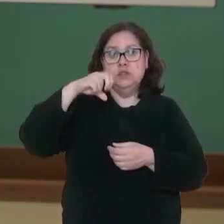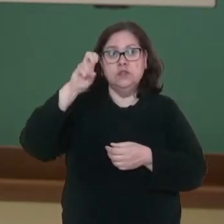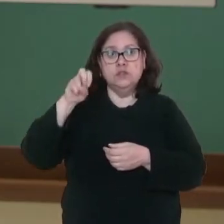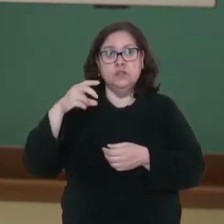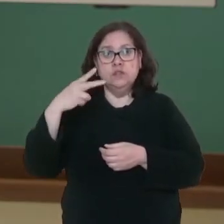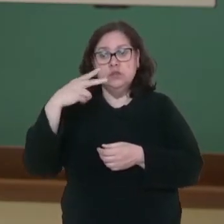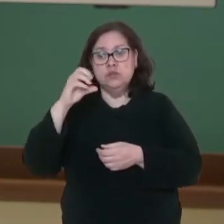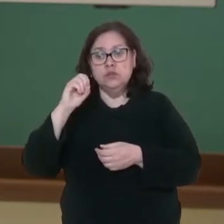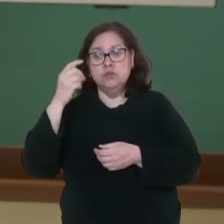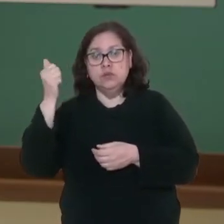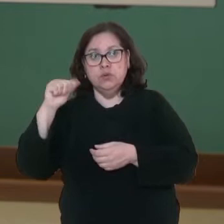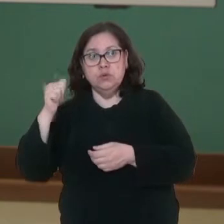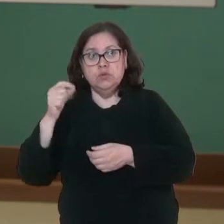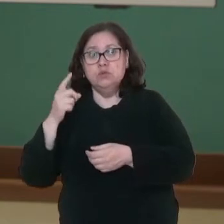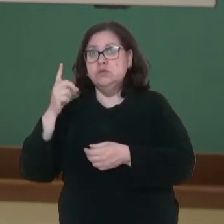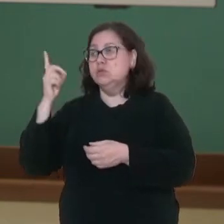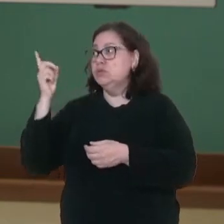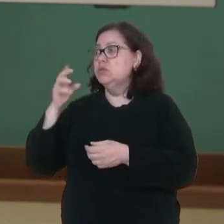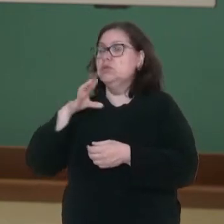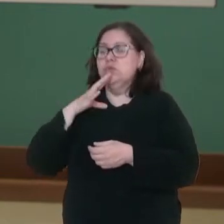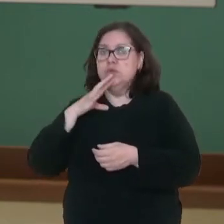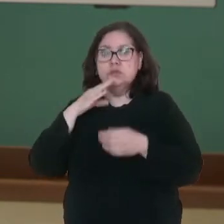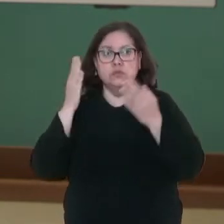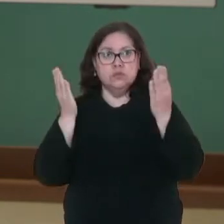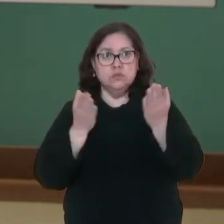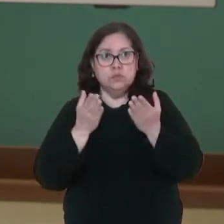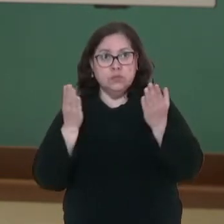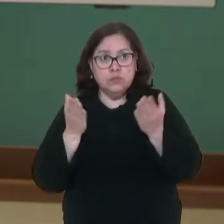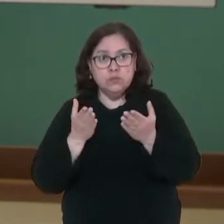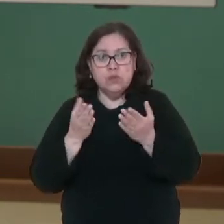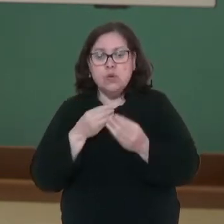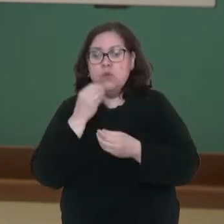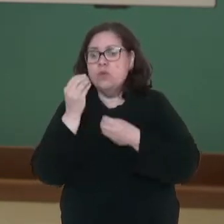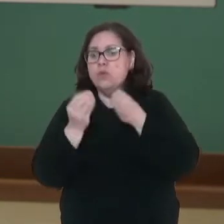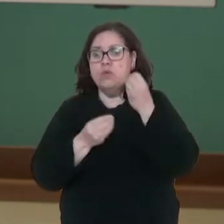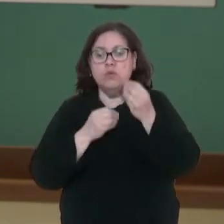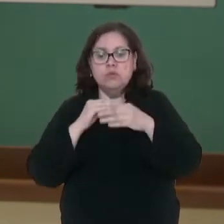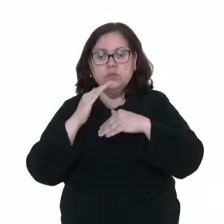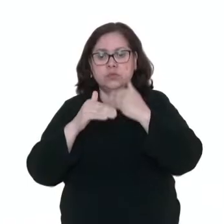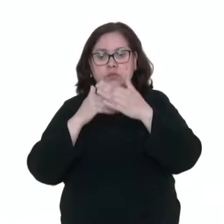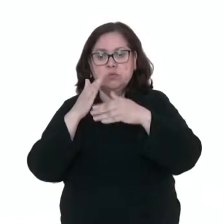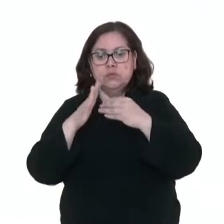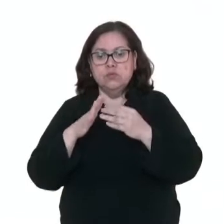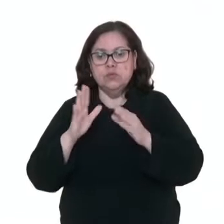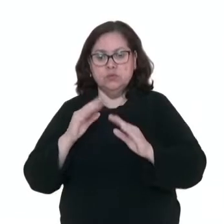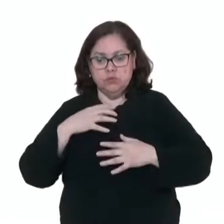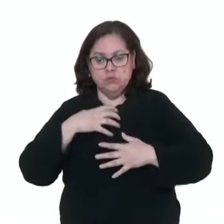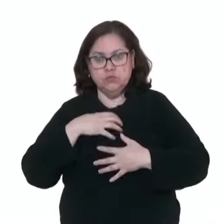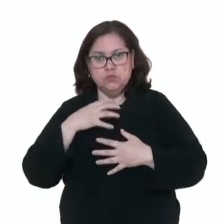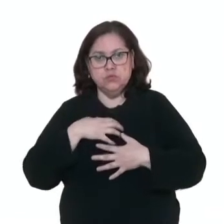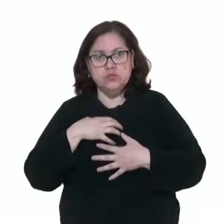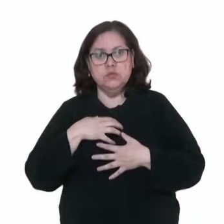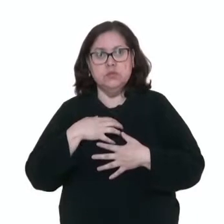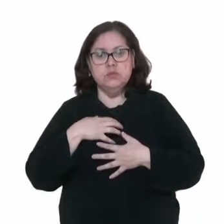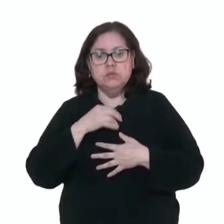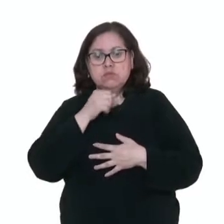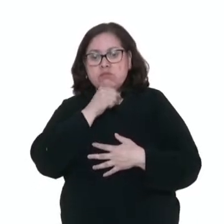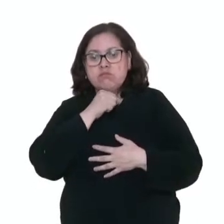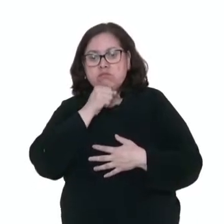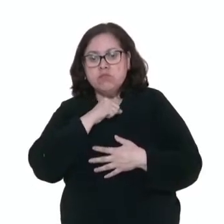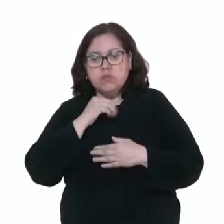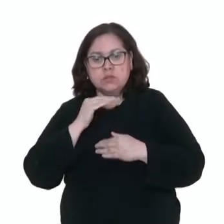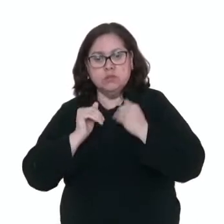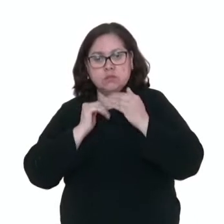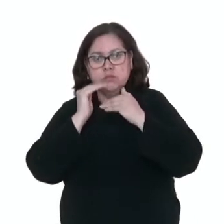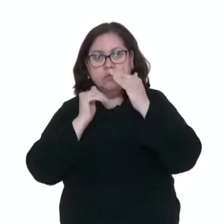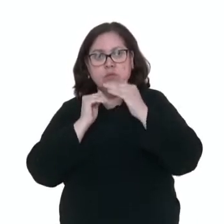questão da drosófila. Conhecimento atual sobre como nos desenvolvemos, nosso comportamento, envelhecimento e